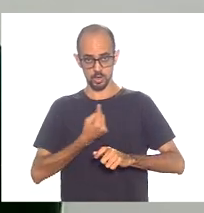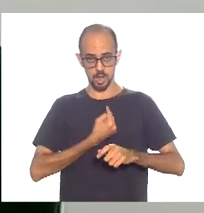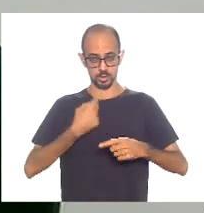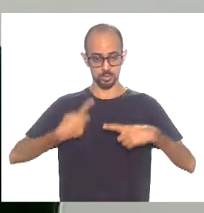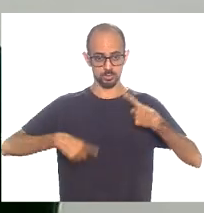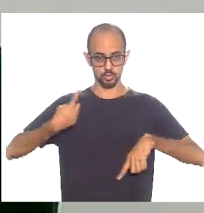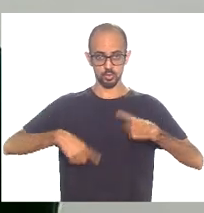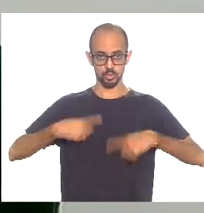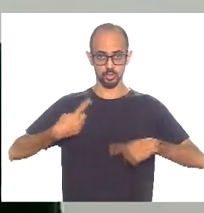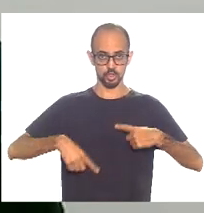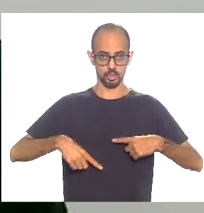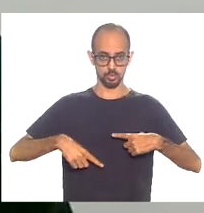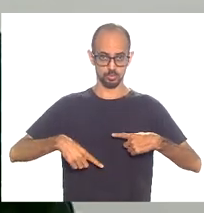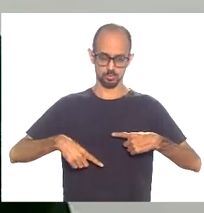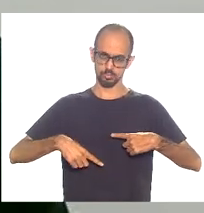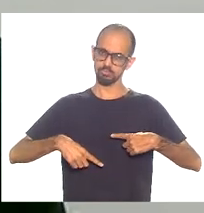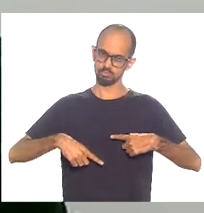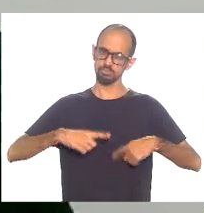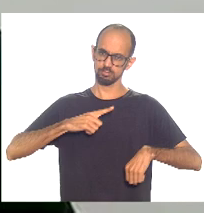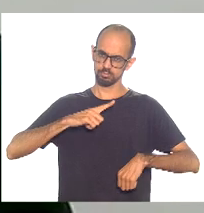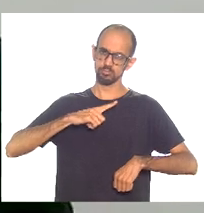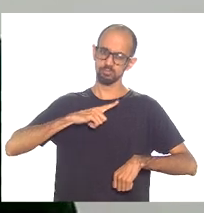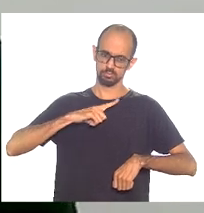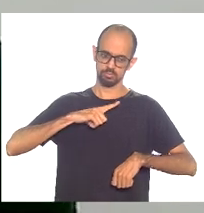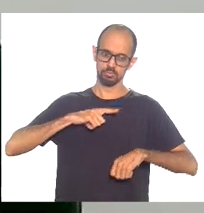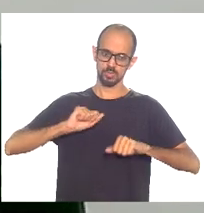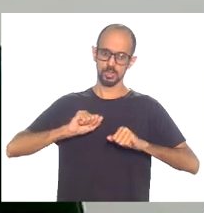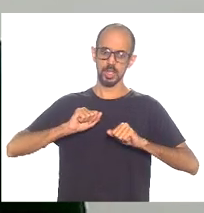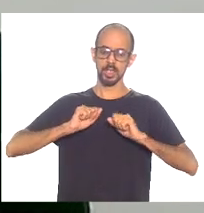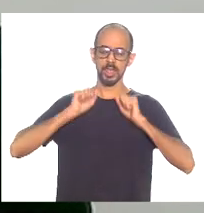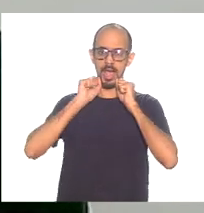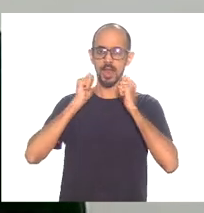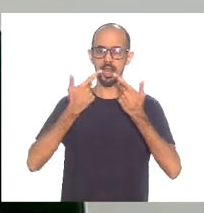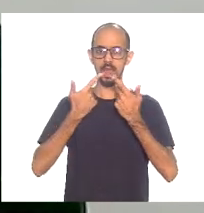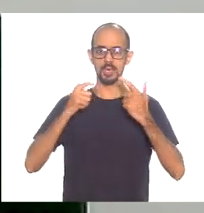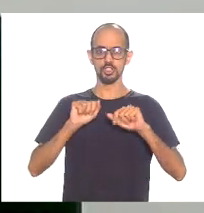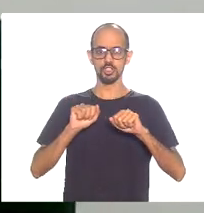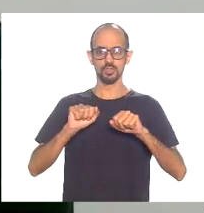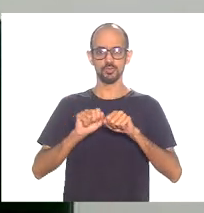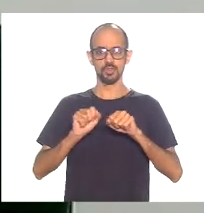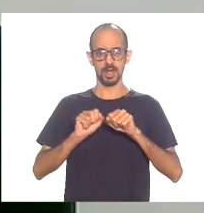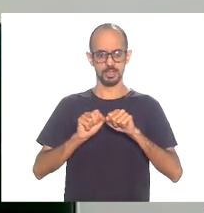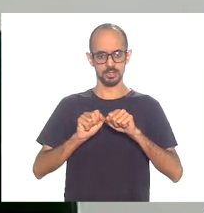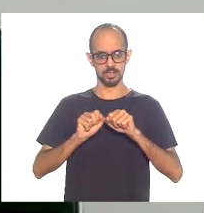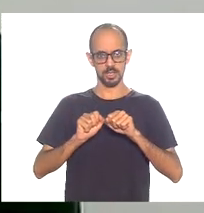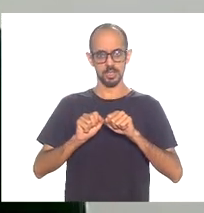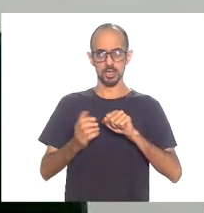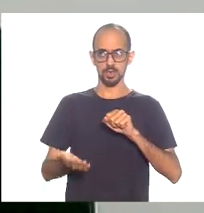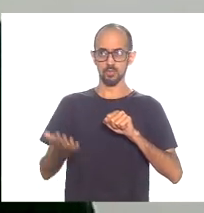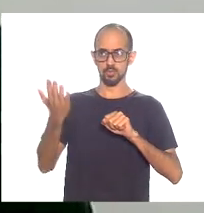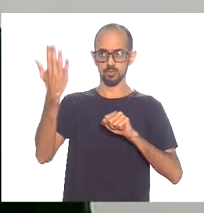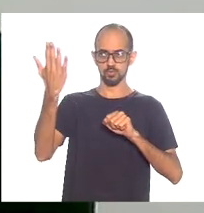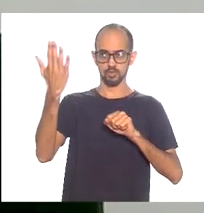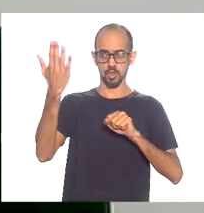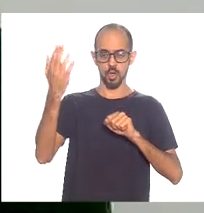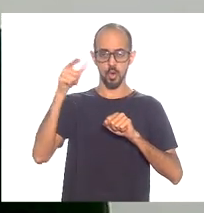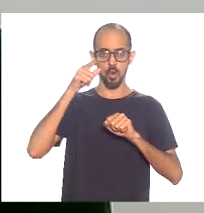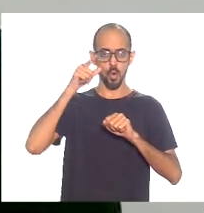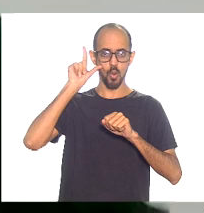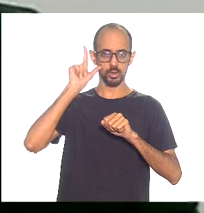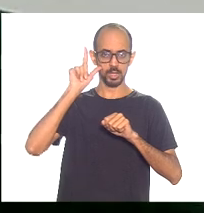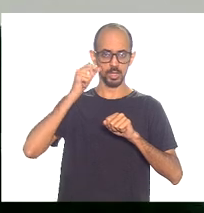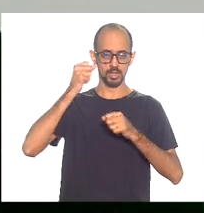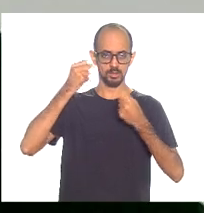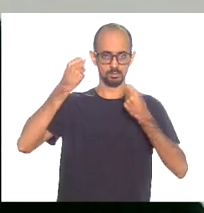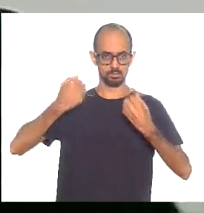posição de um debate fundamental que a Assembleia Legislativa faz sobre, Vossa Excelência ponderou bem ontem nas discussões a